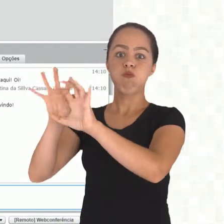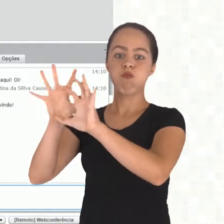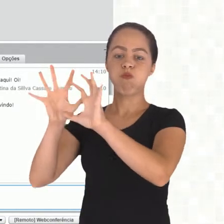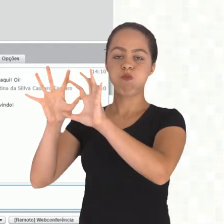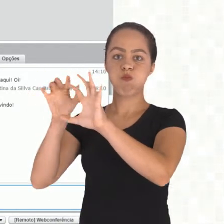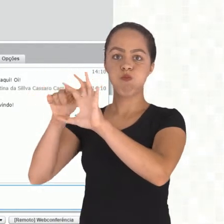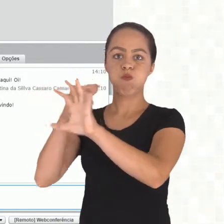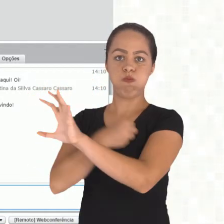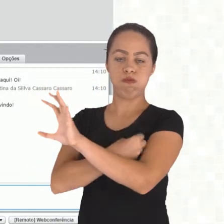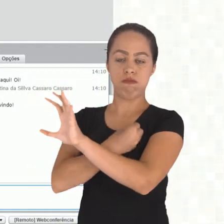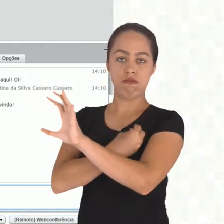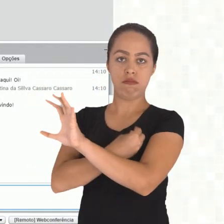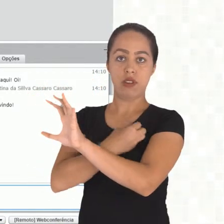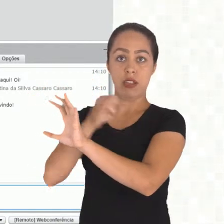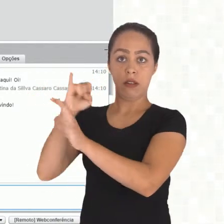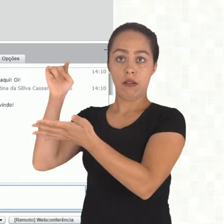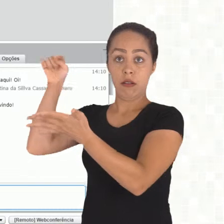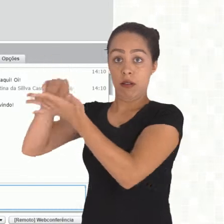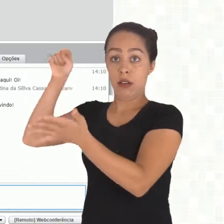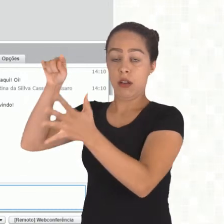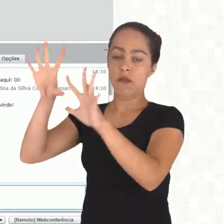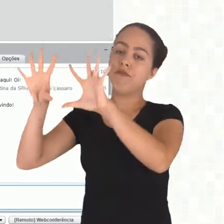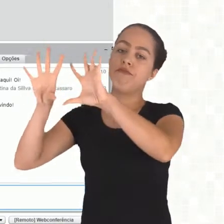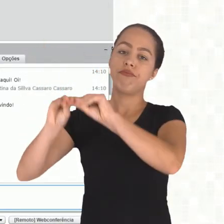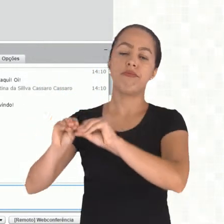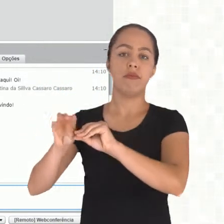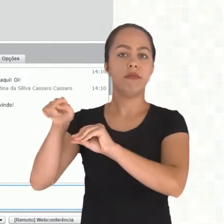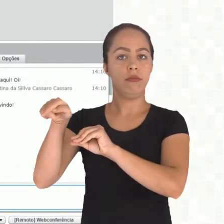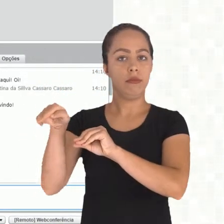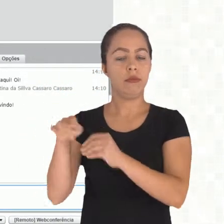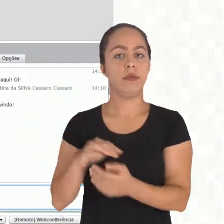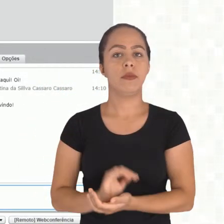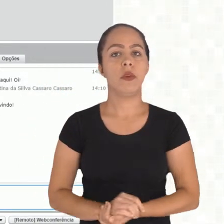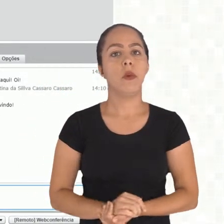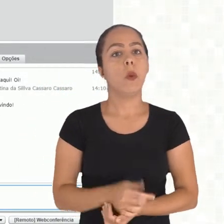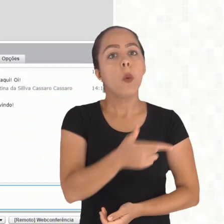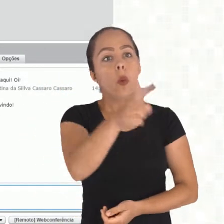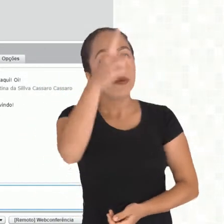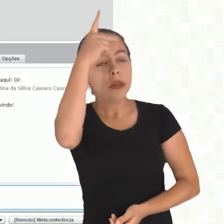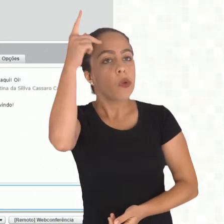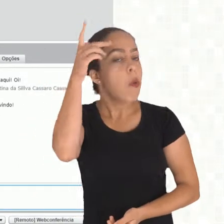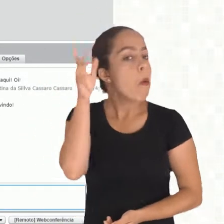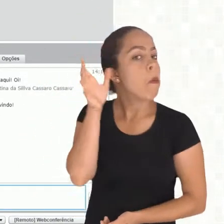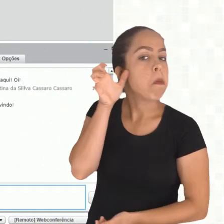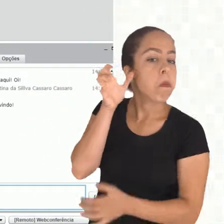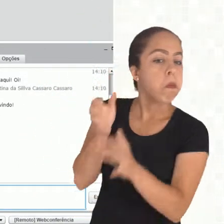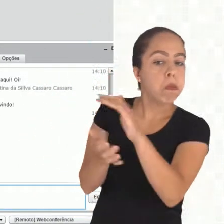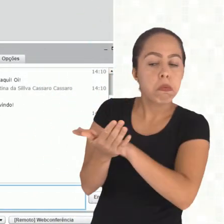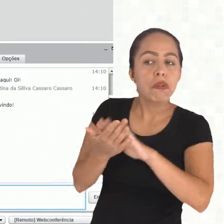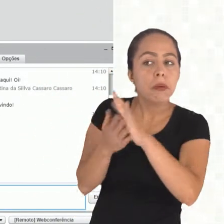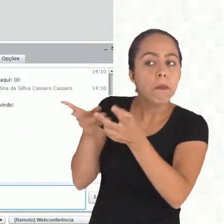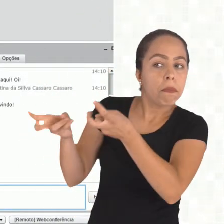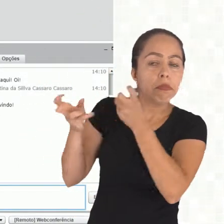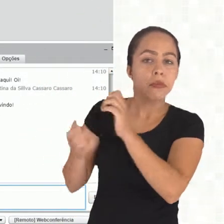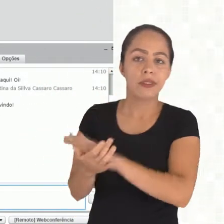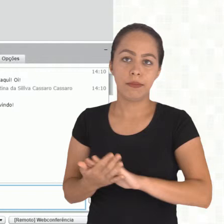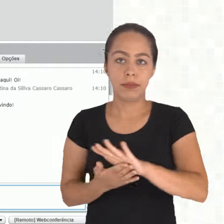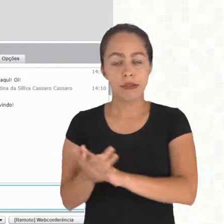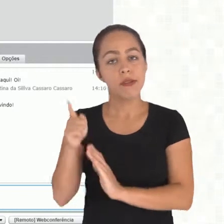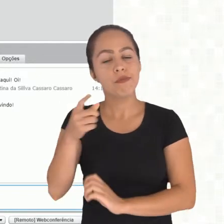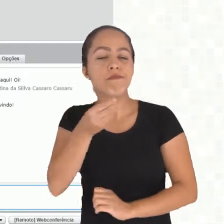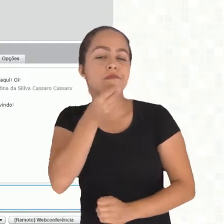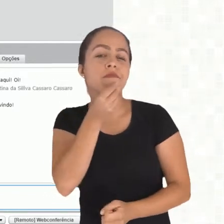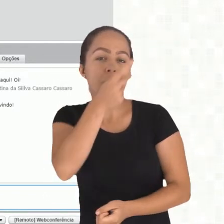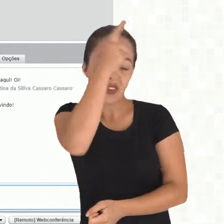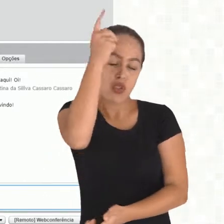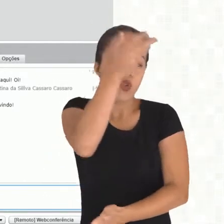ativo e uma vez que a pessoa clica ele fica fechado o meu sol não saiba os outros participantes essa é uma